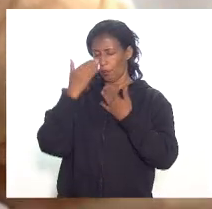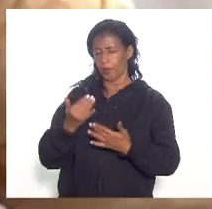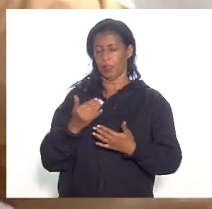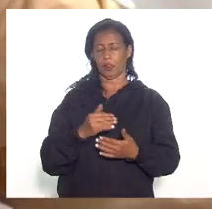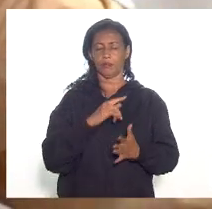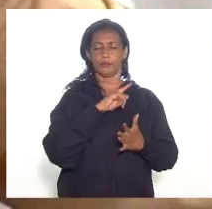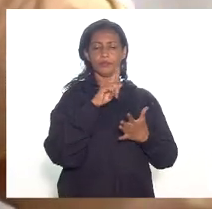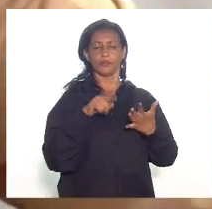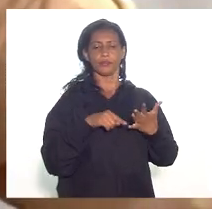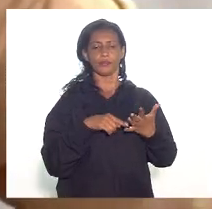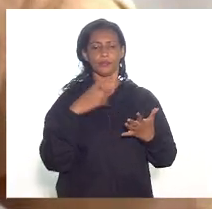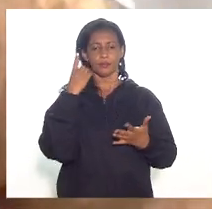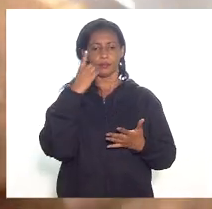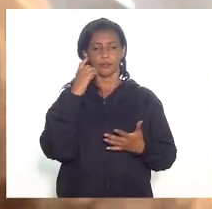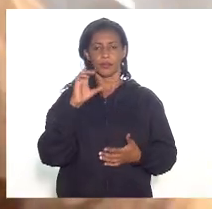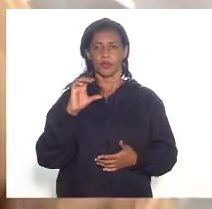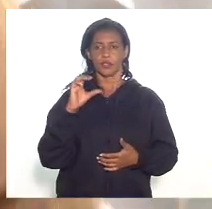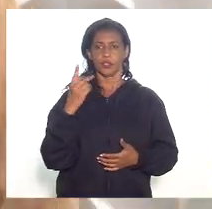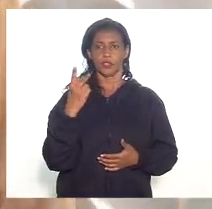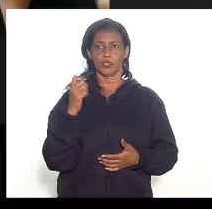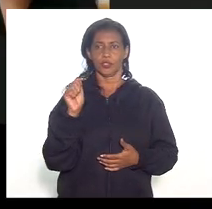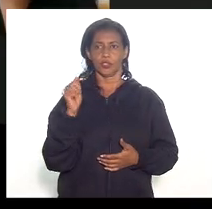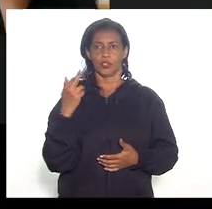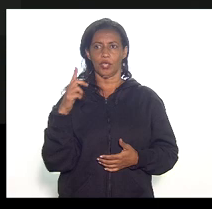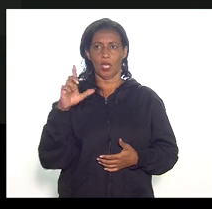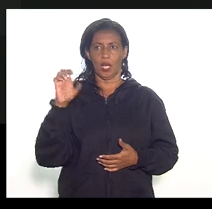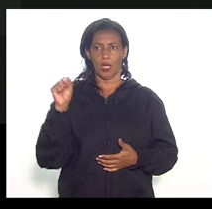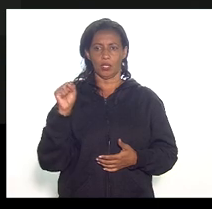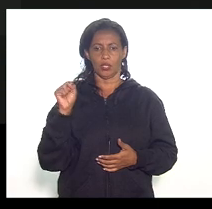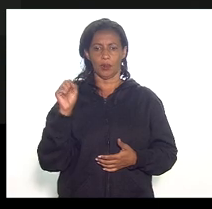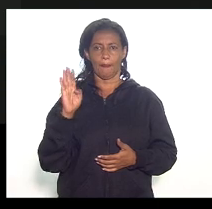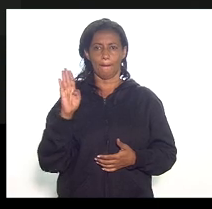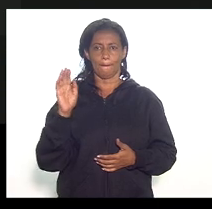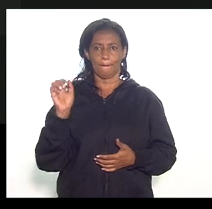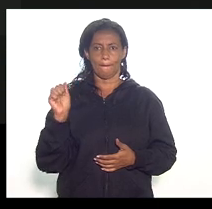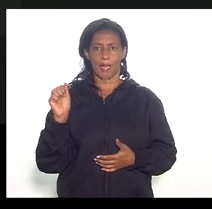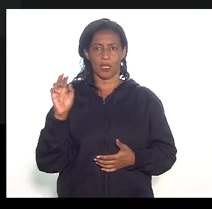inscrito é o deputado Charles Charles Batista